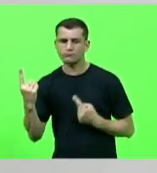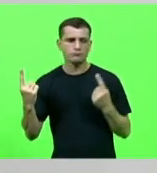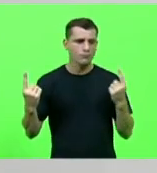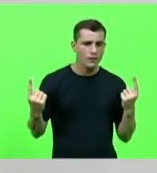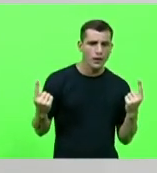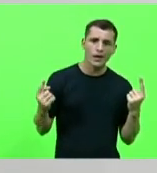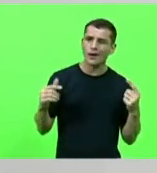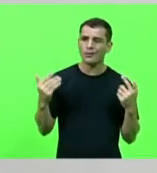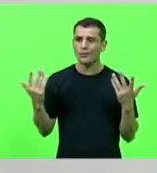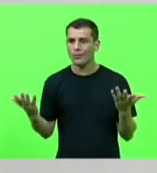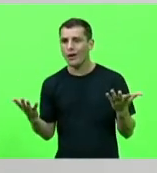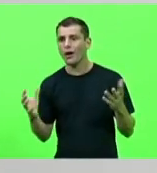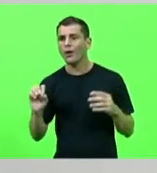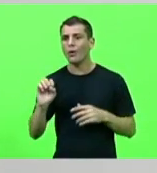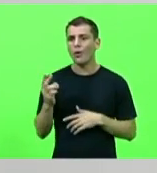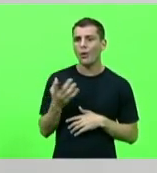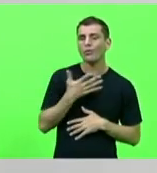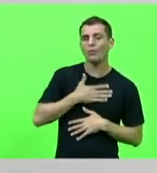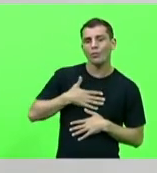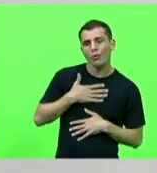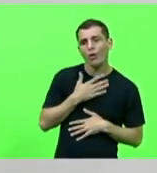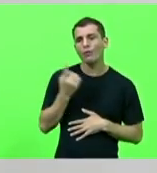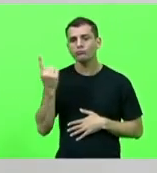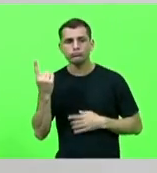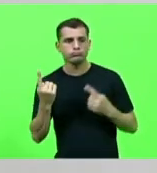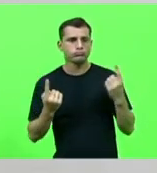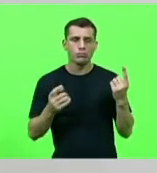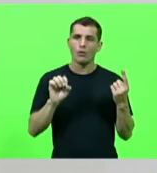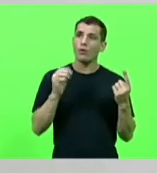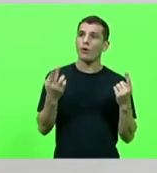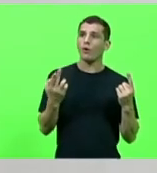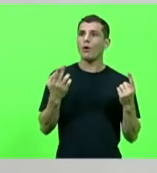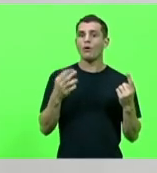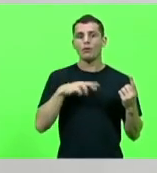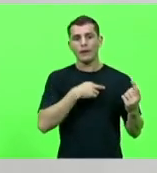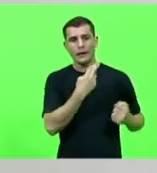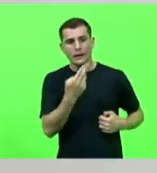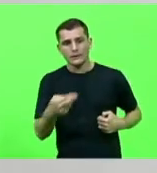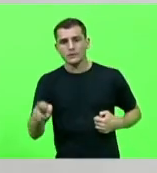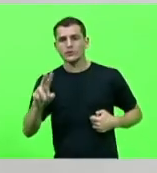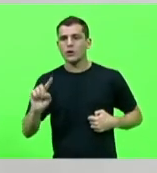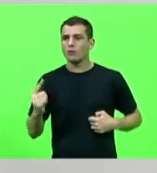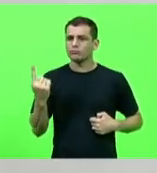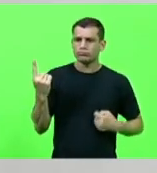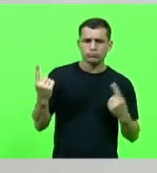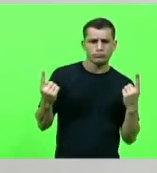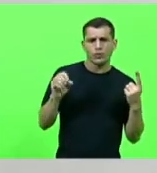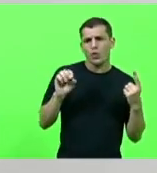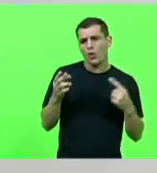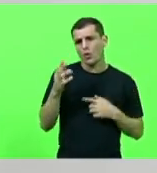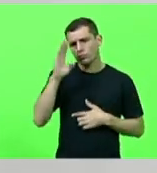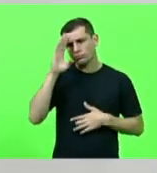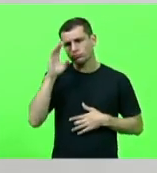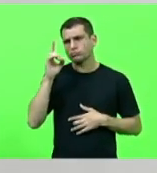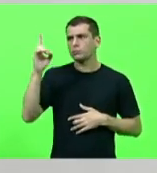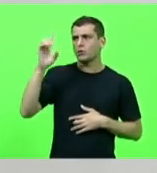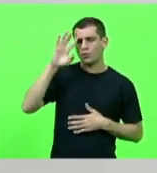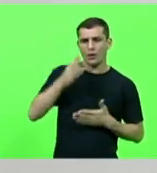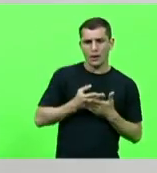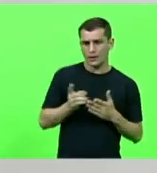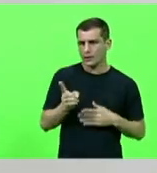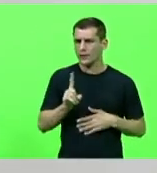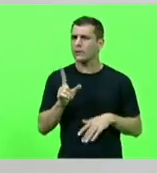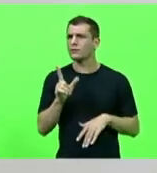gosto. Não importa se você tem esta ou aquela religião, ou até o ateísmo, não importa, isso não pode vir para